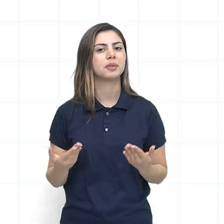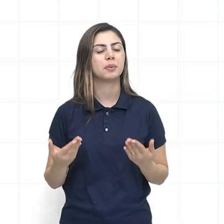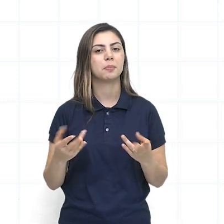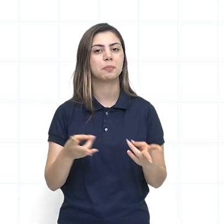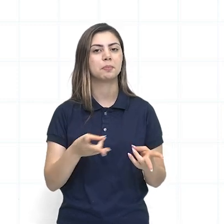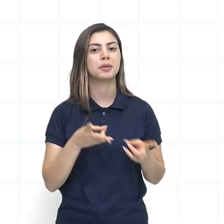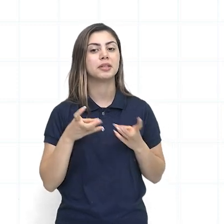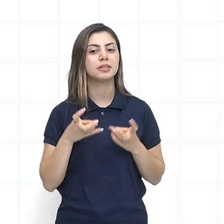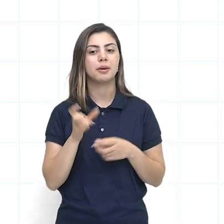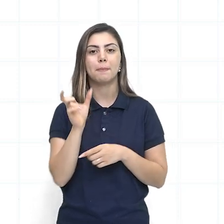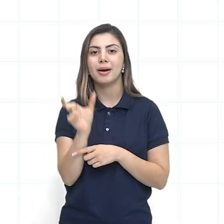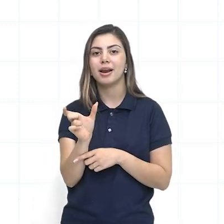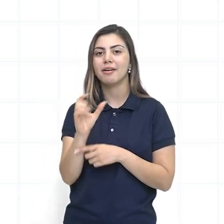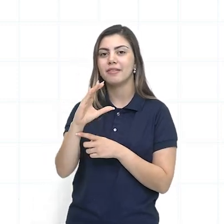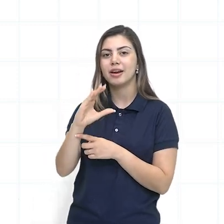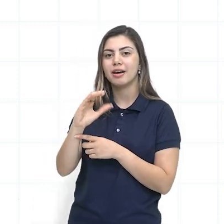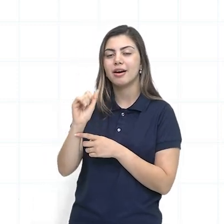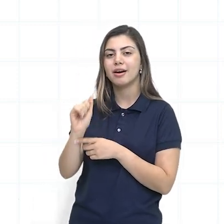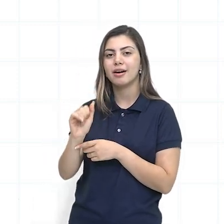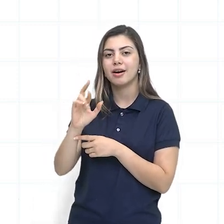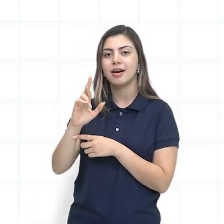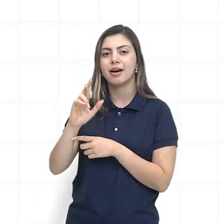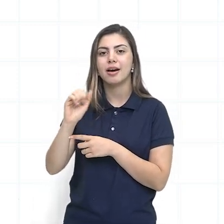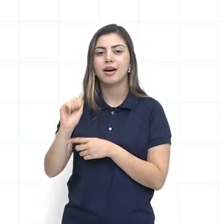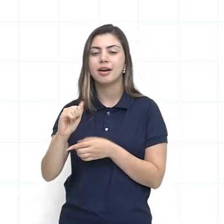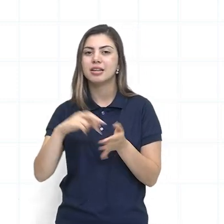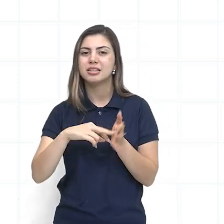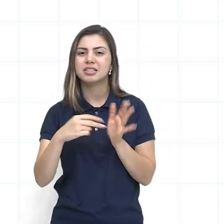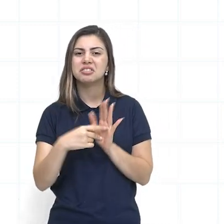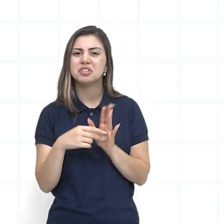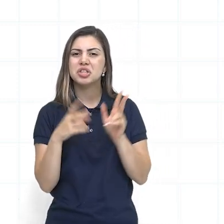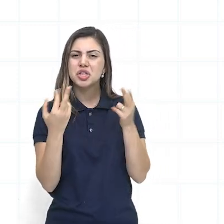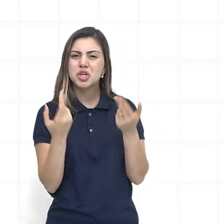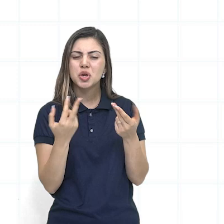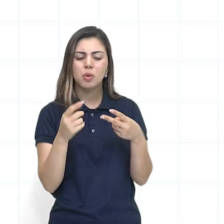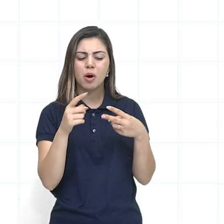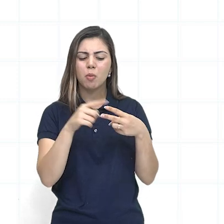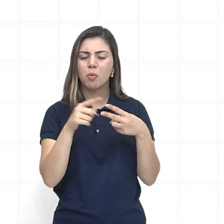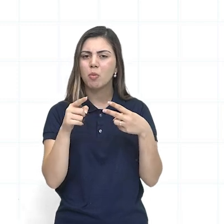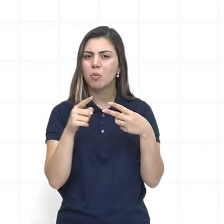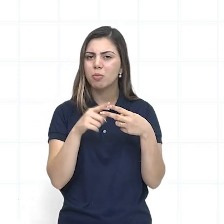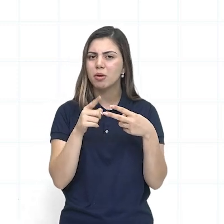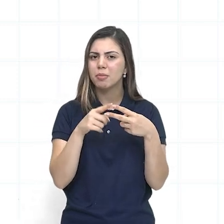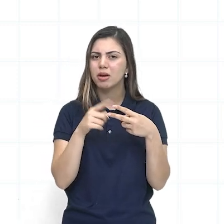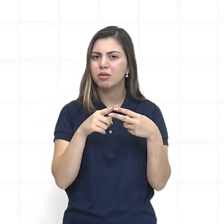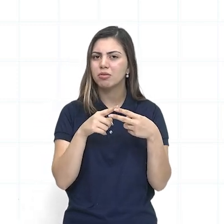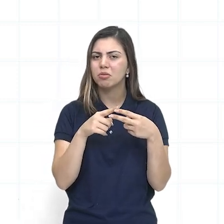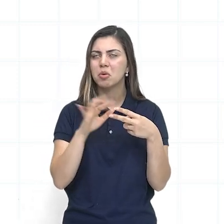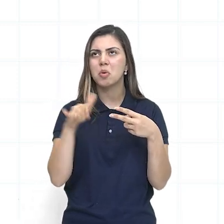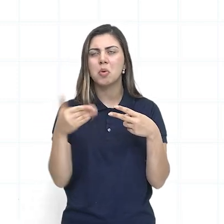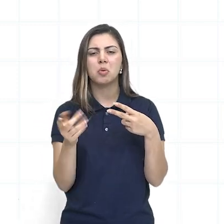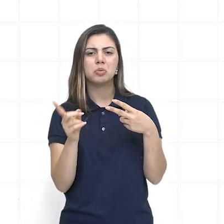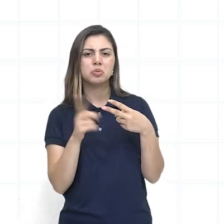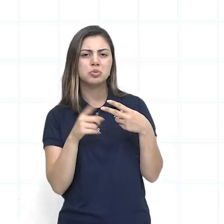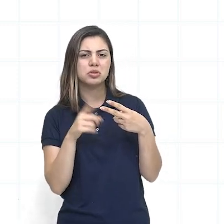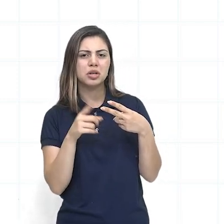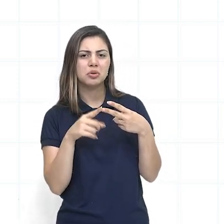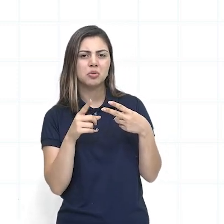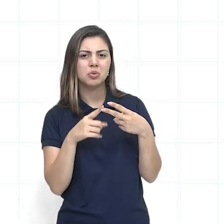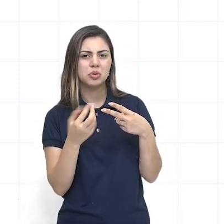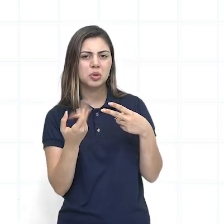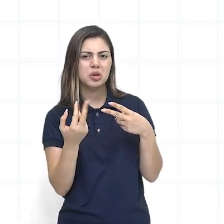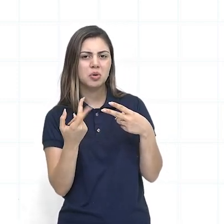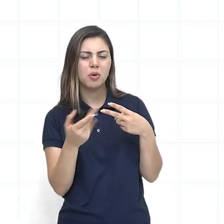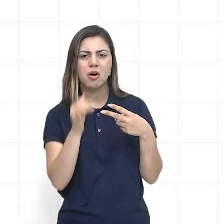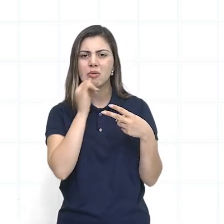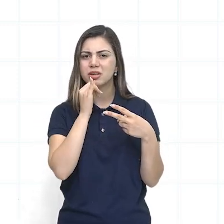Então, esse cara significa a mesma coisa que a primeira situação? Significa a